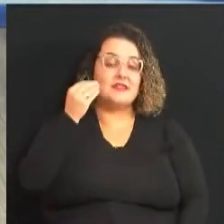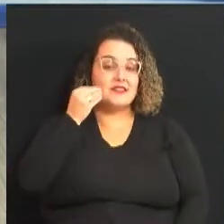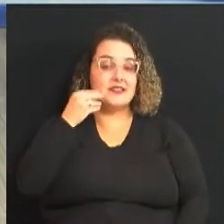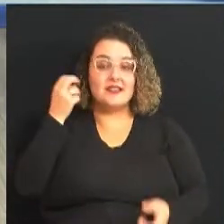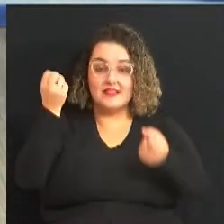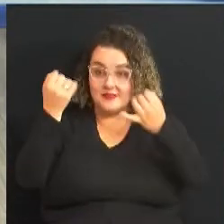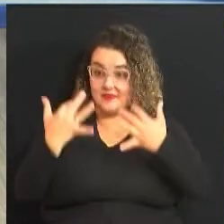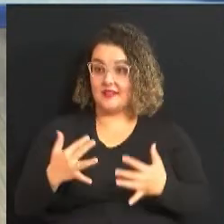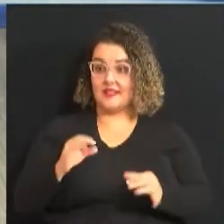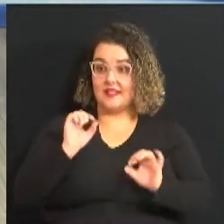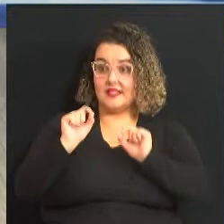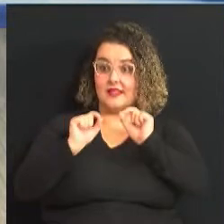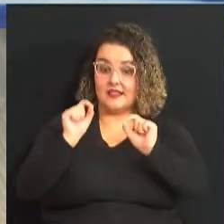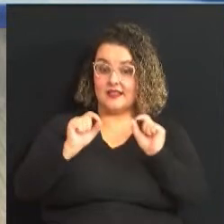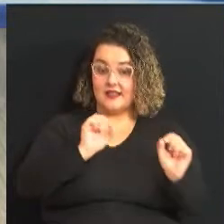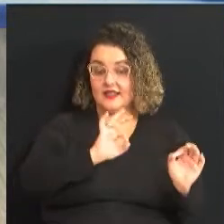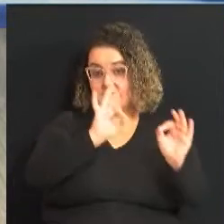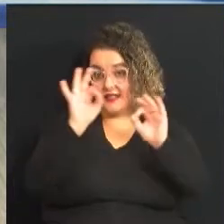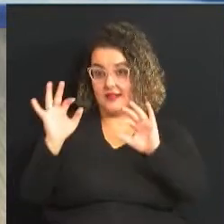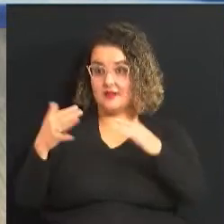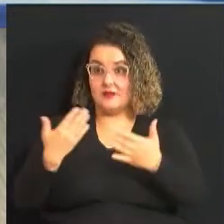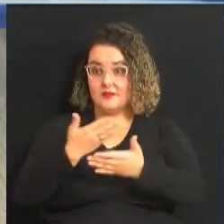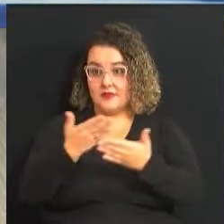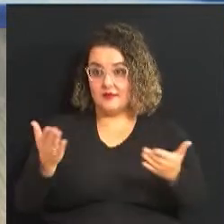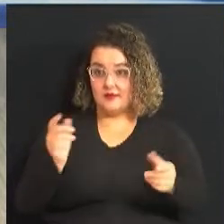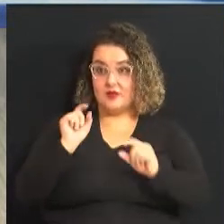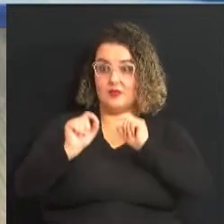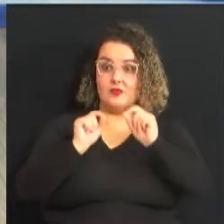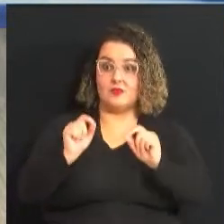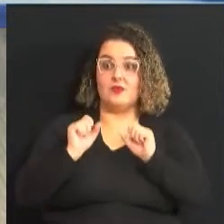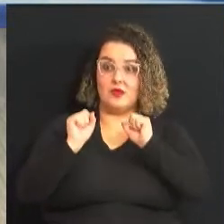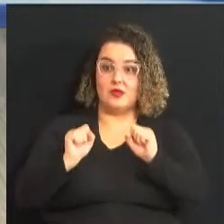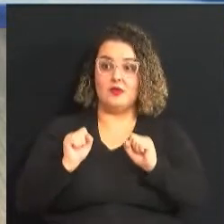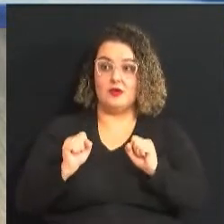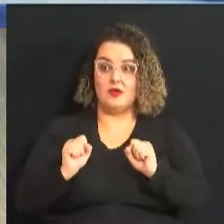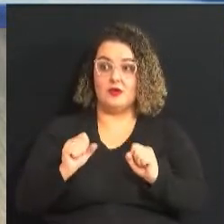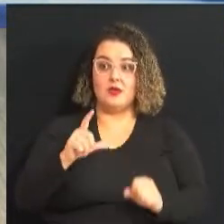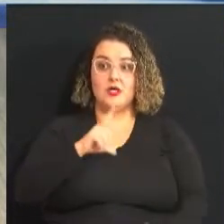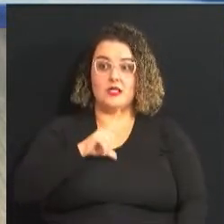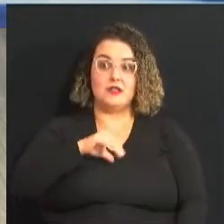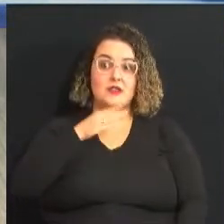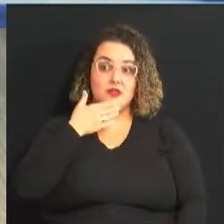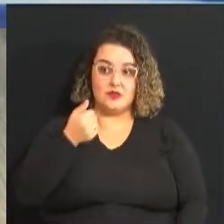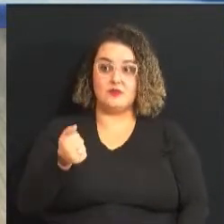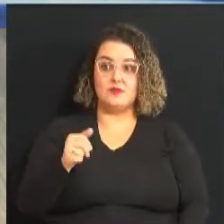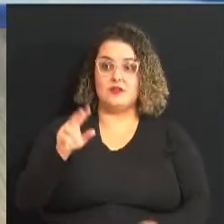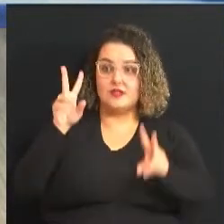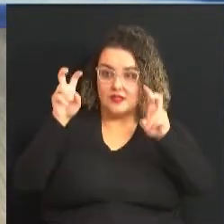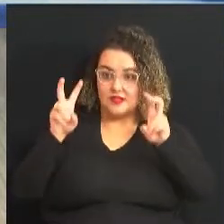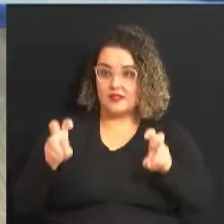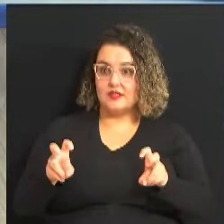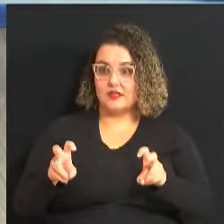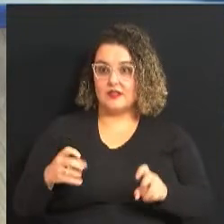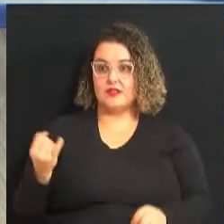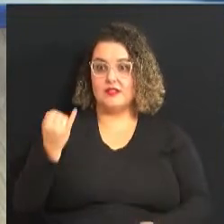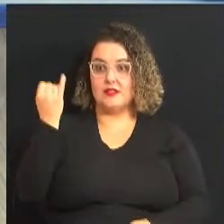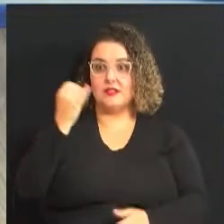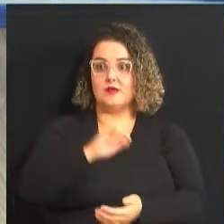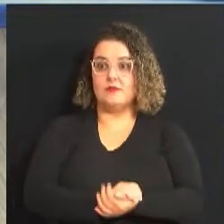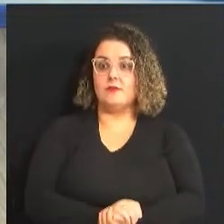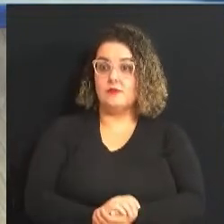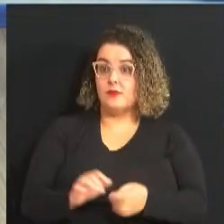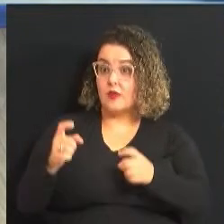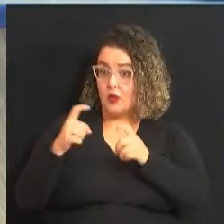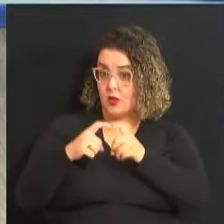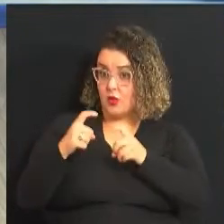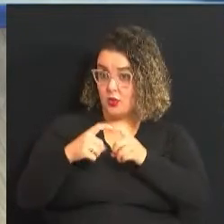nos assistindo, para vocês aí, o que a gente pode ter de melhor aí nesse assunto que é tão importante. Doutora, então para